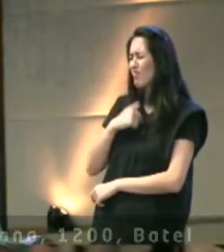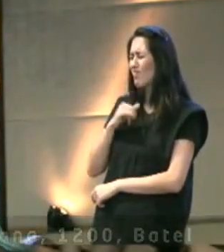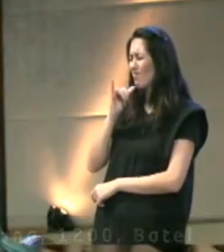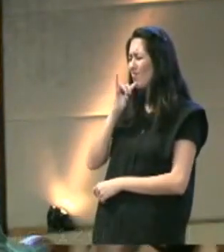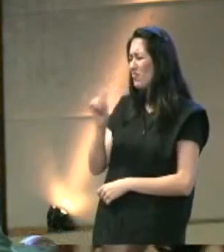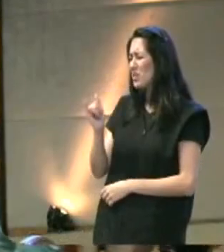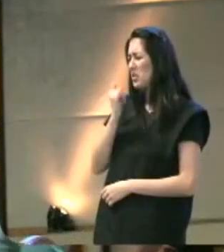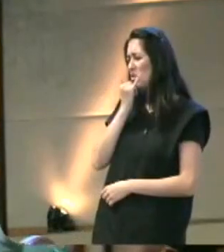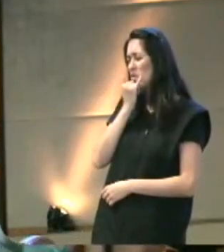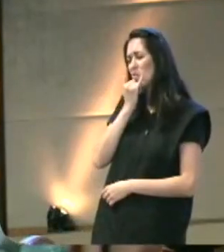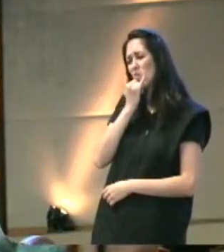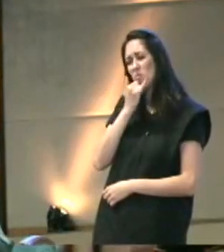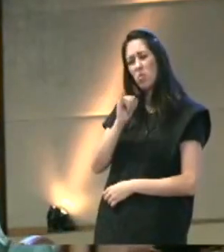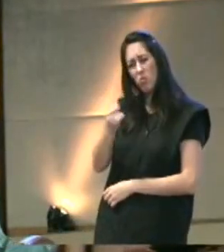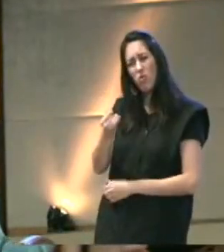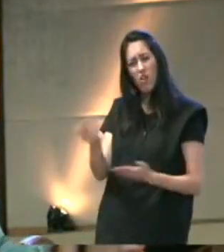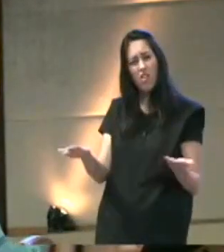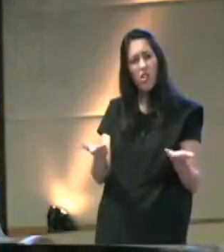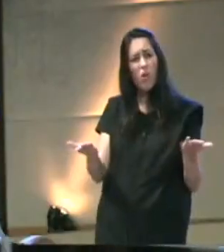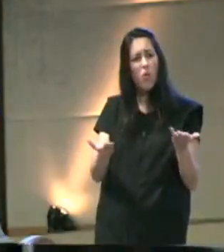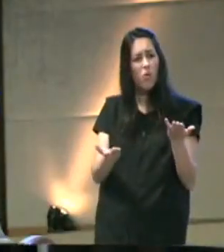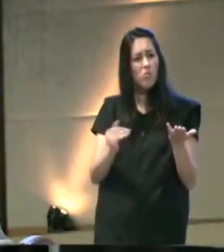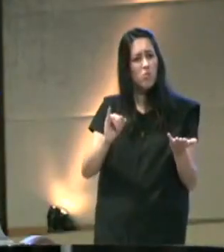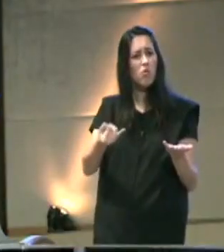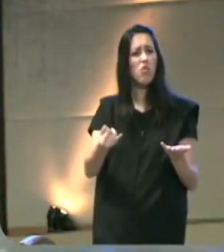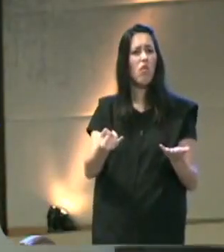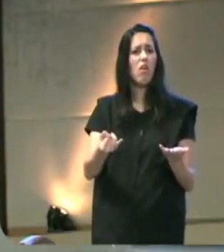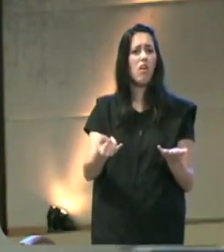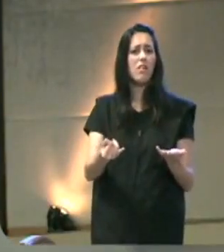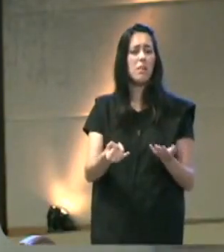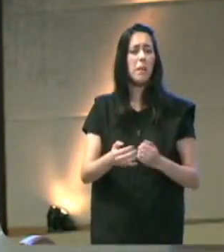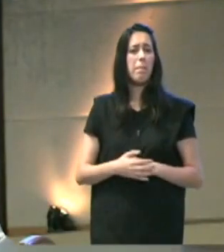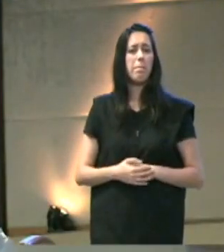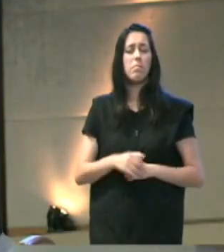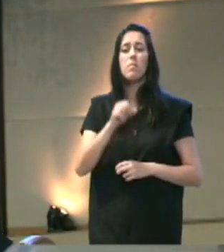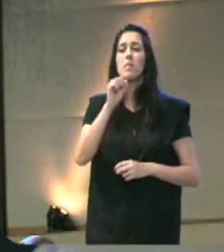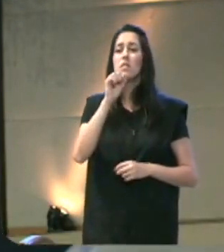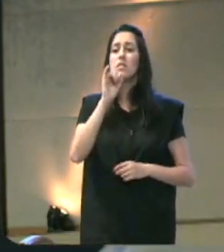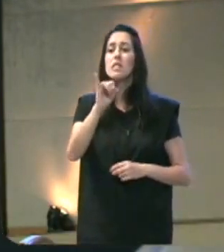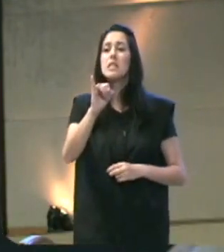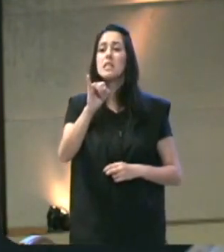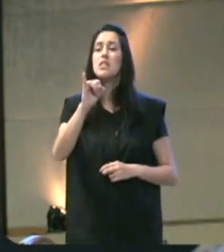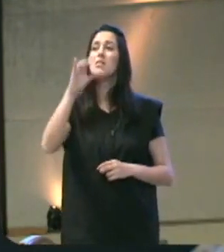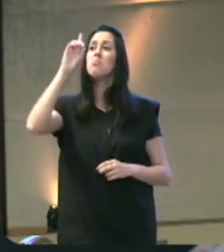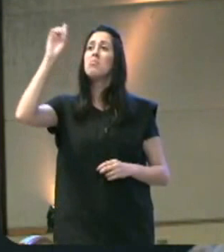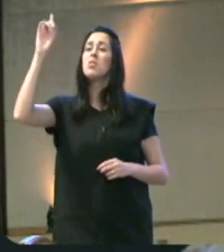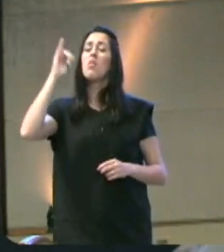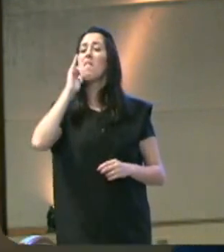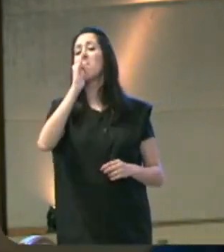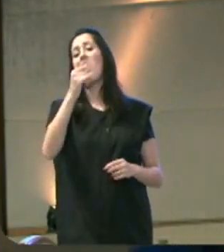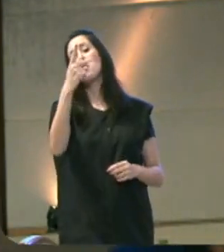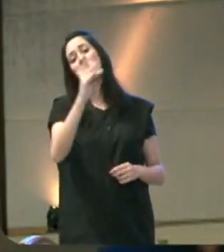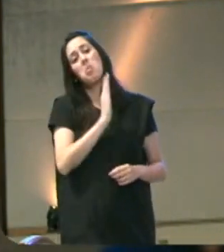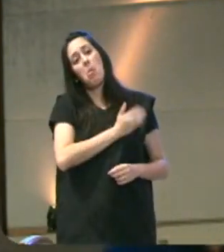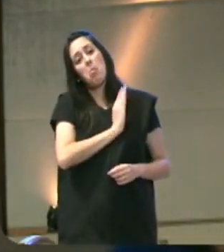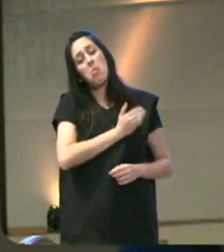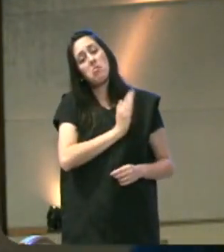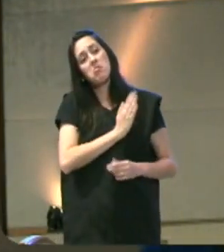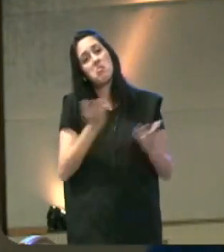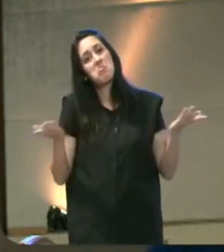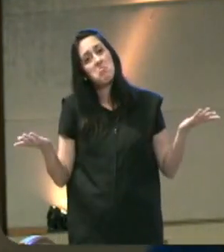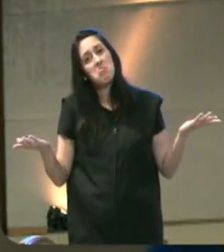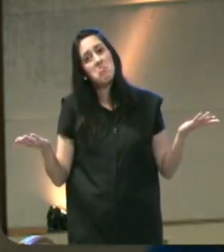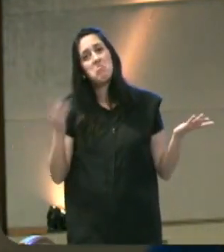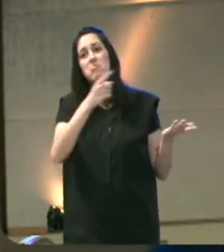você. E se Deus está ministrando no teu coração, você